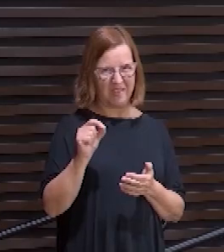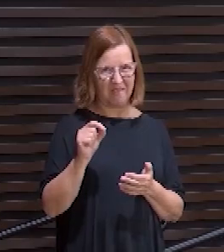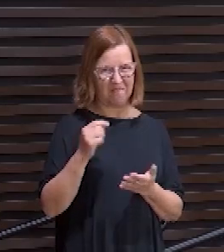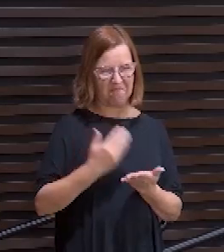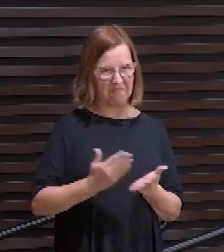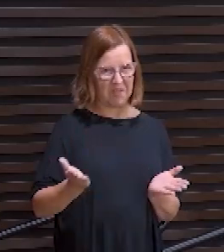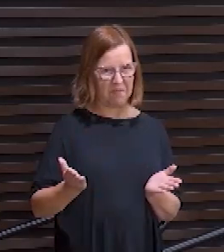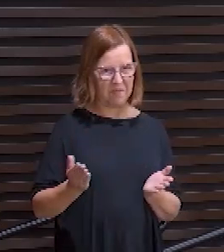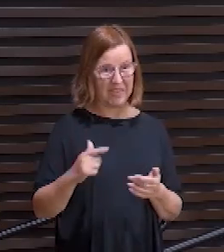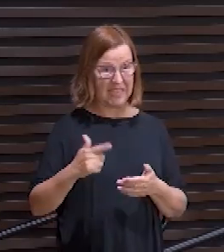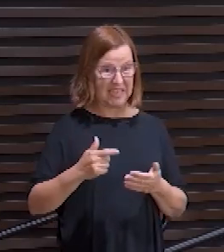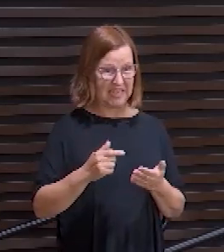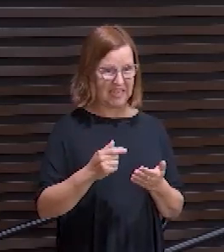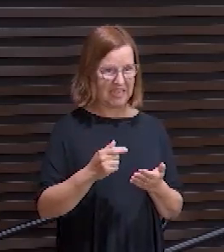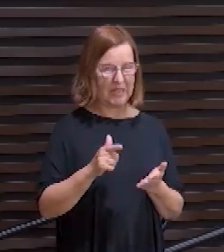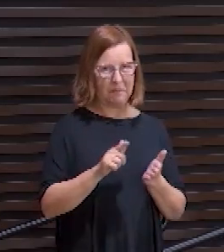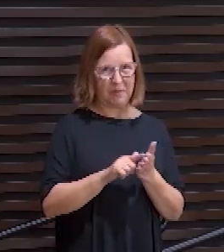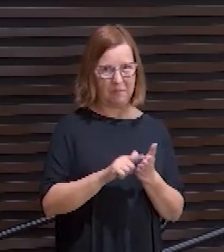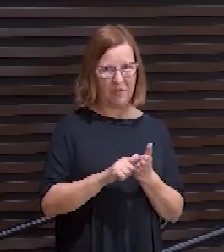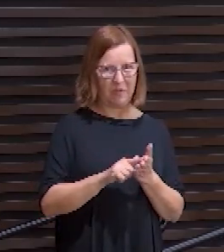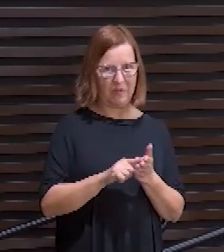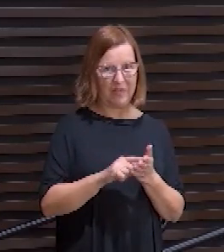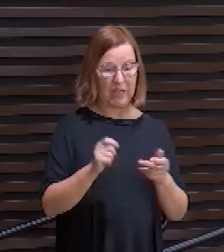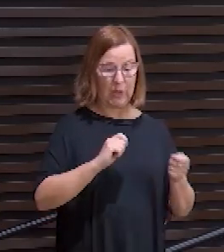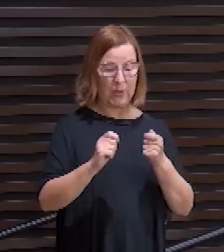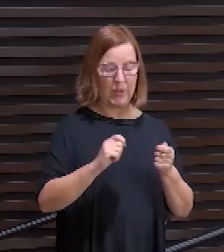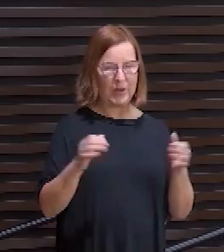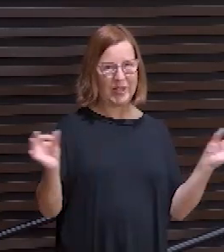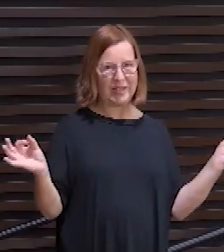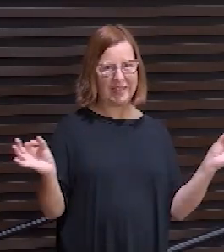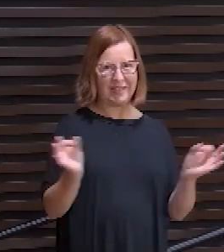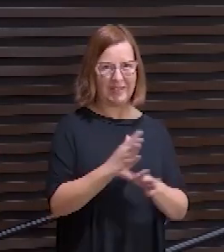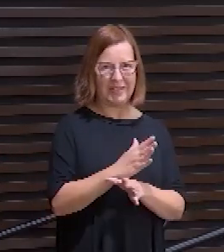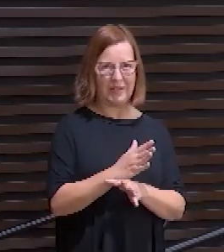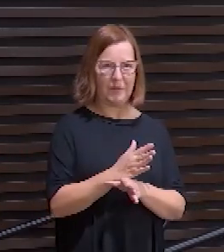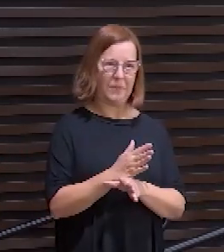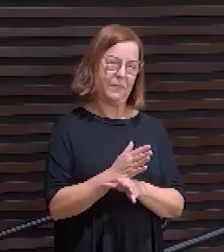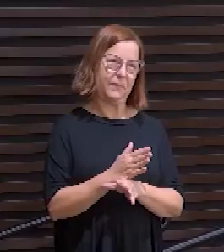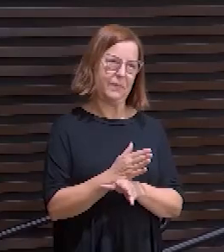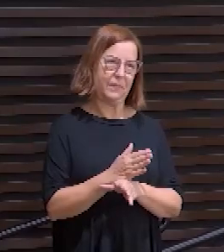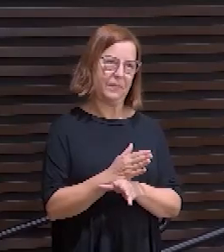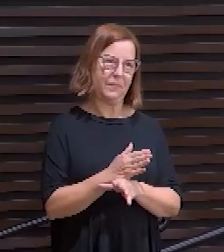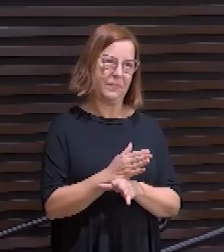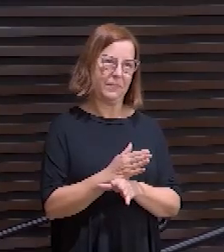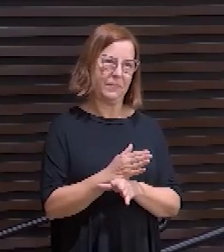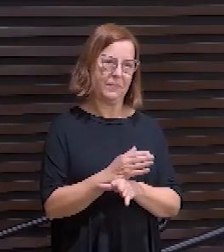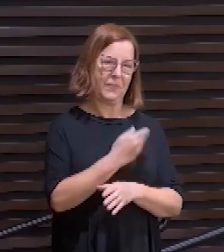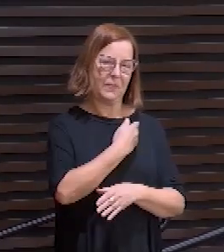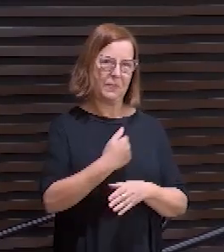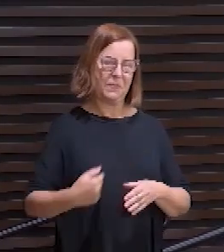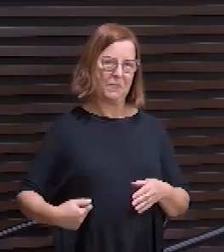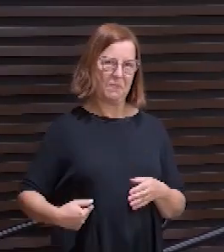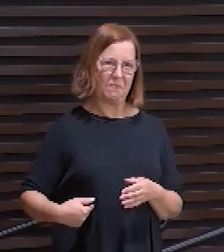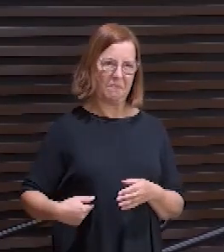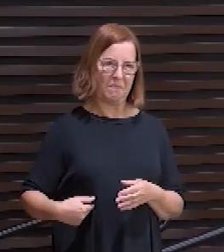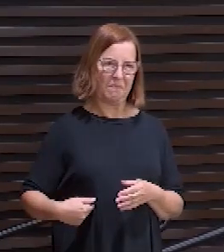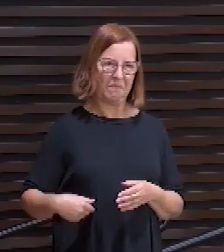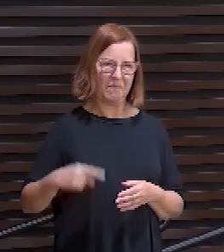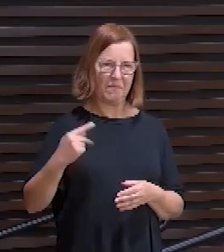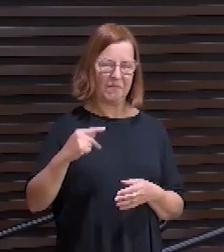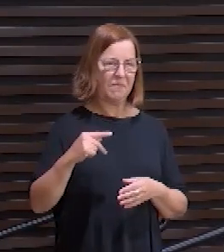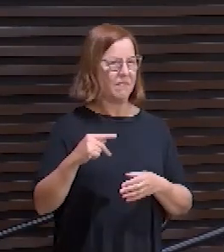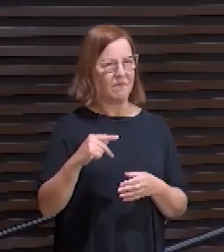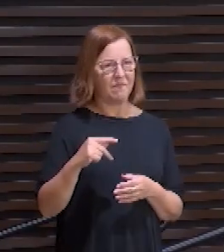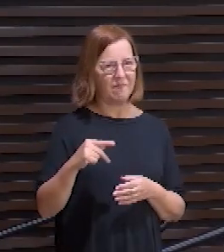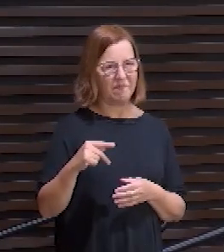Sem moeda, controle total do Estado, do seu movimento,